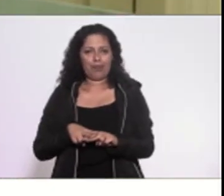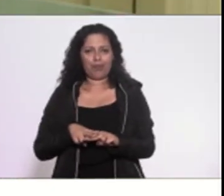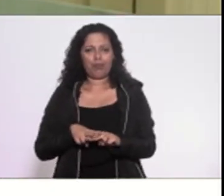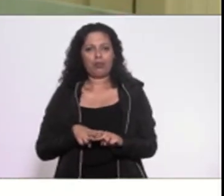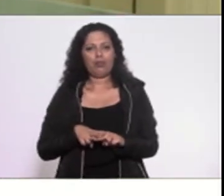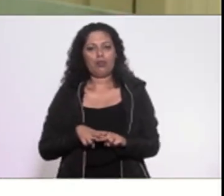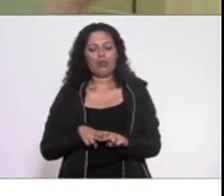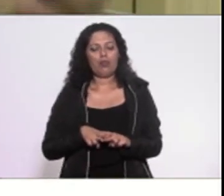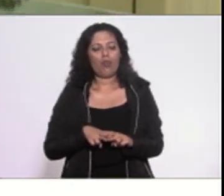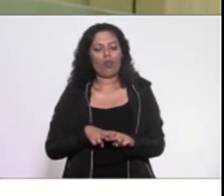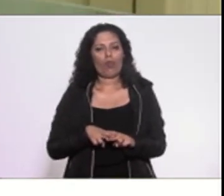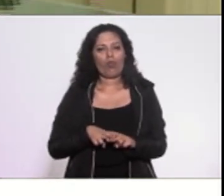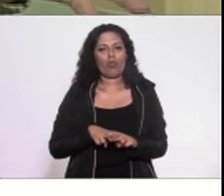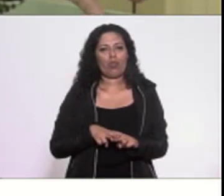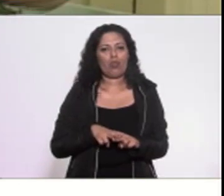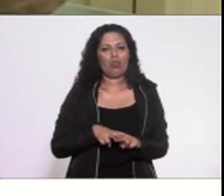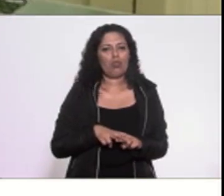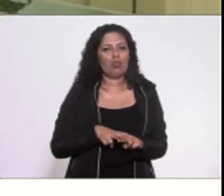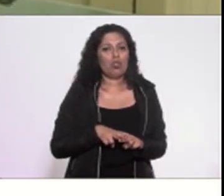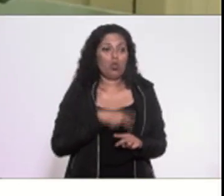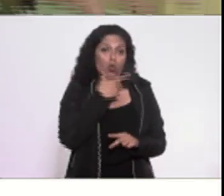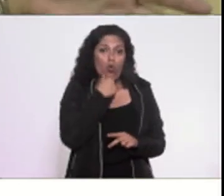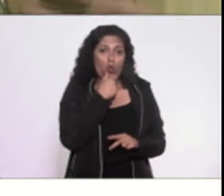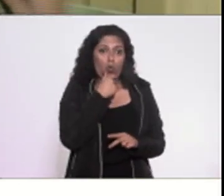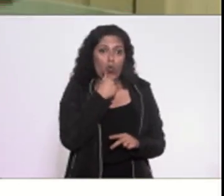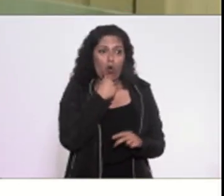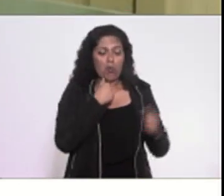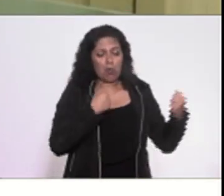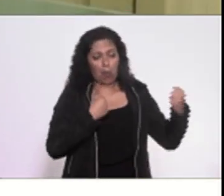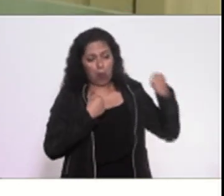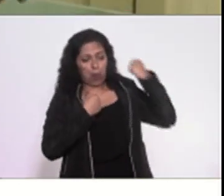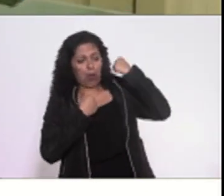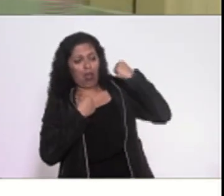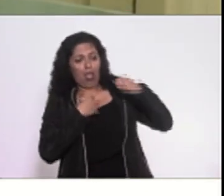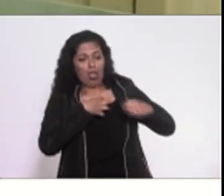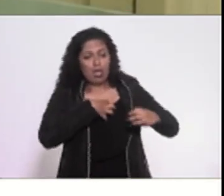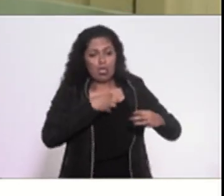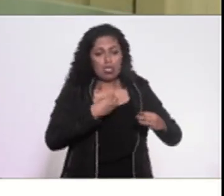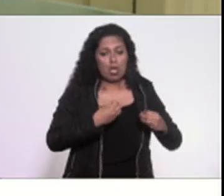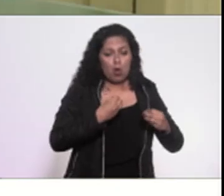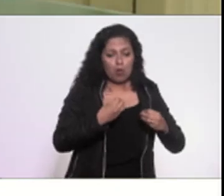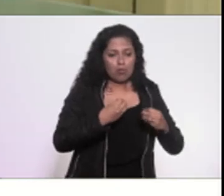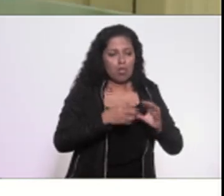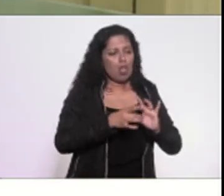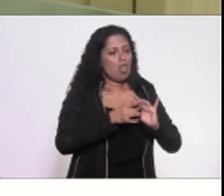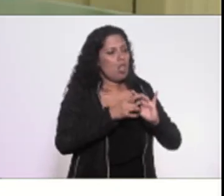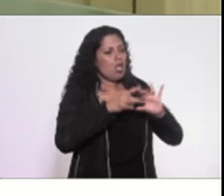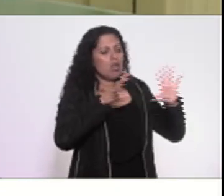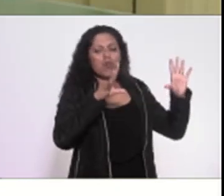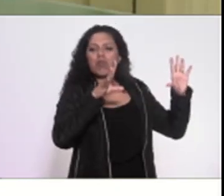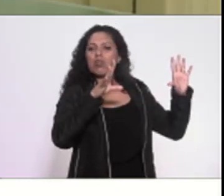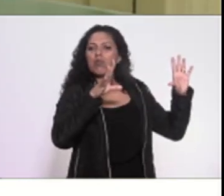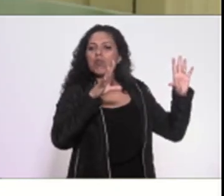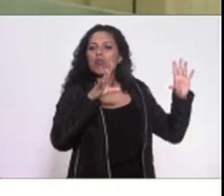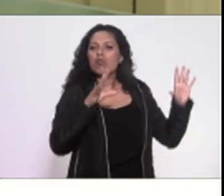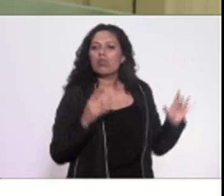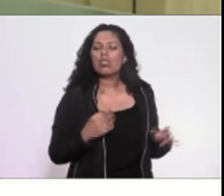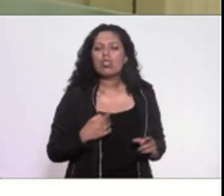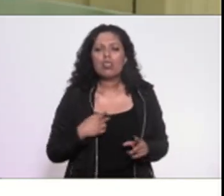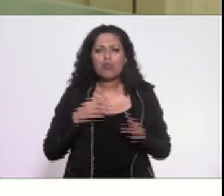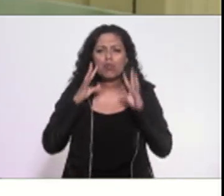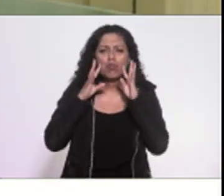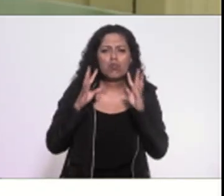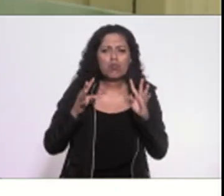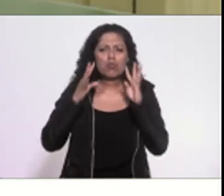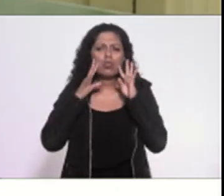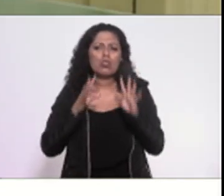sentirem presas e o homem que as agrediu se sentir solto, né? Então, isso me chamou bastante atenção.